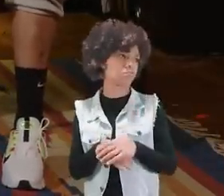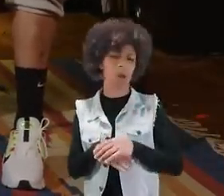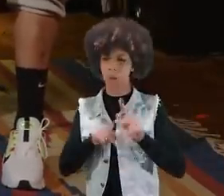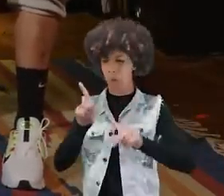entendeu